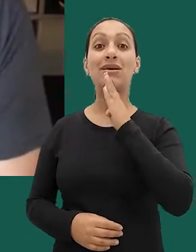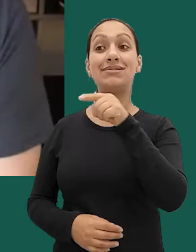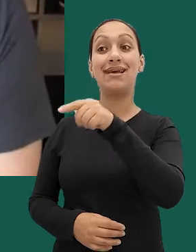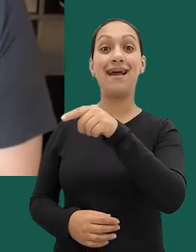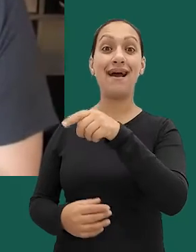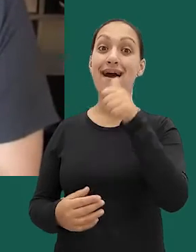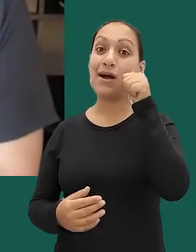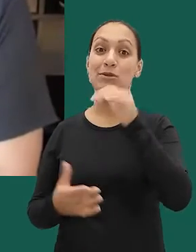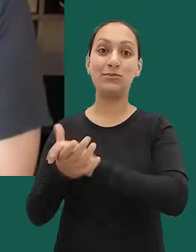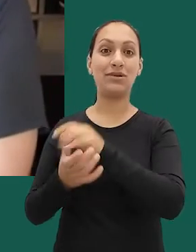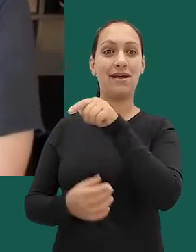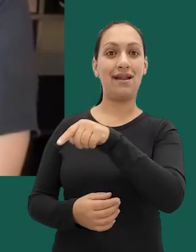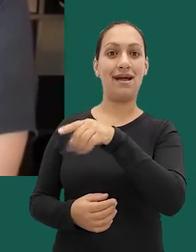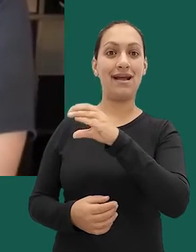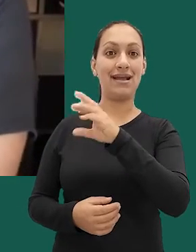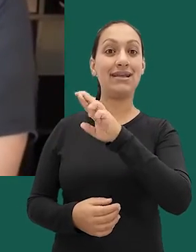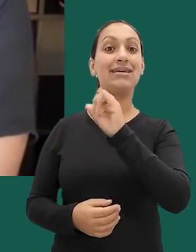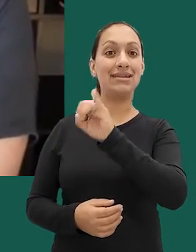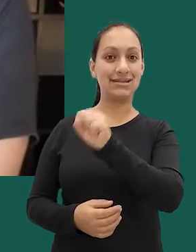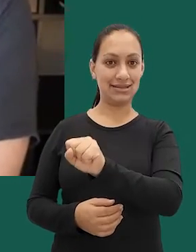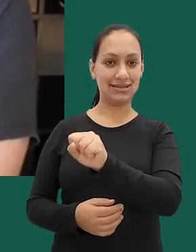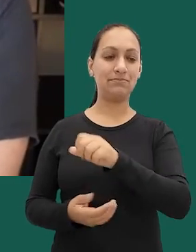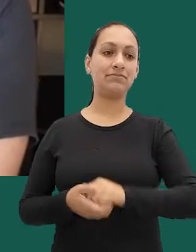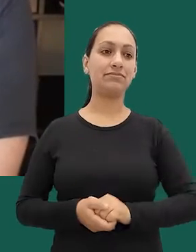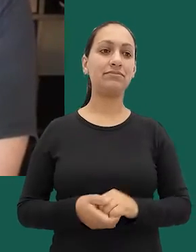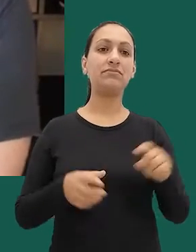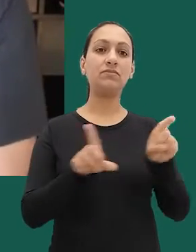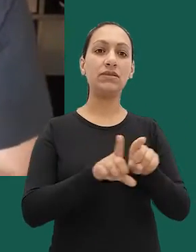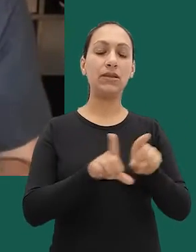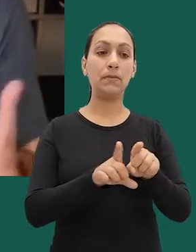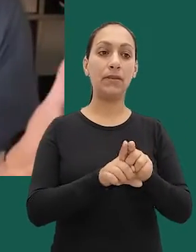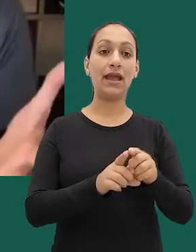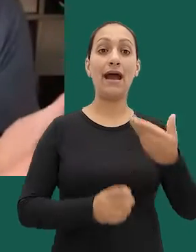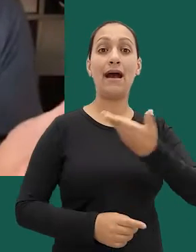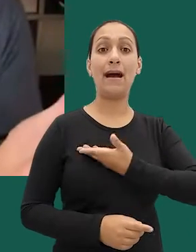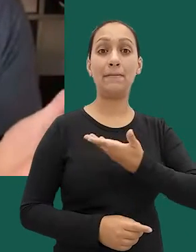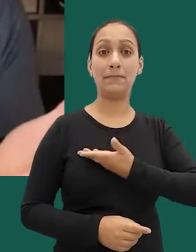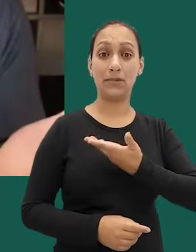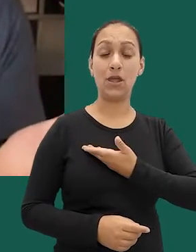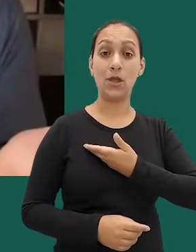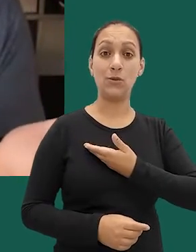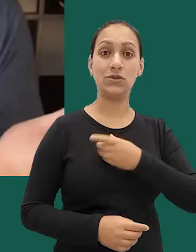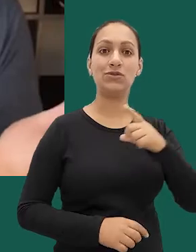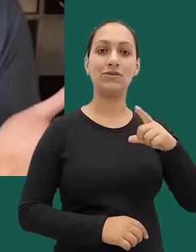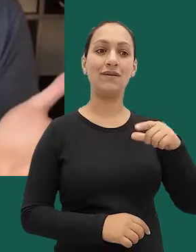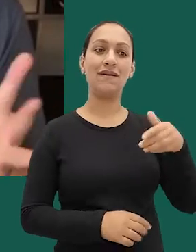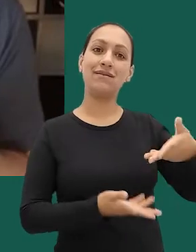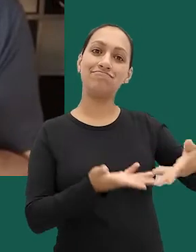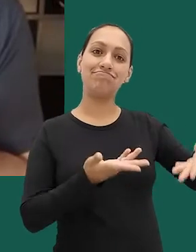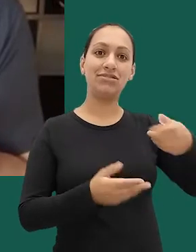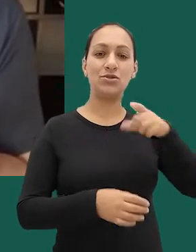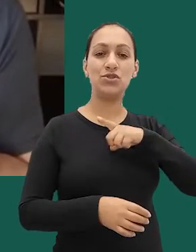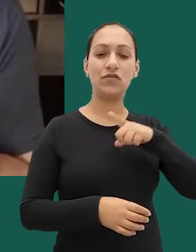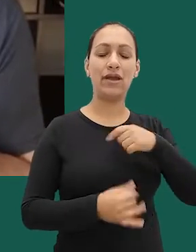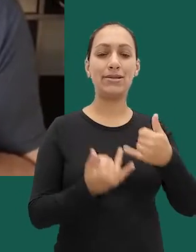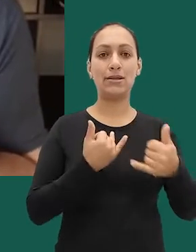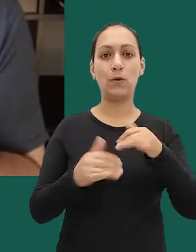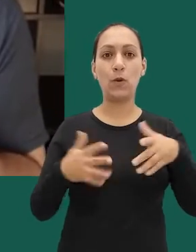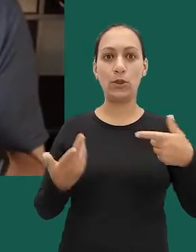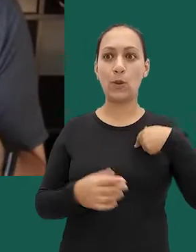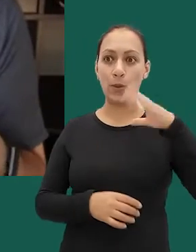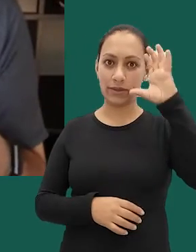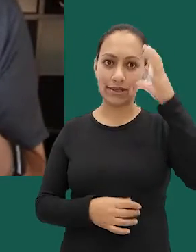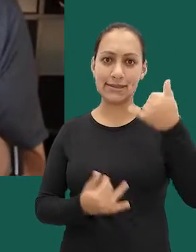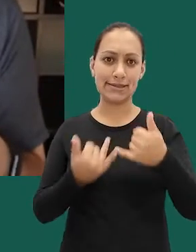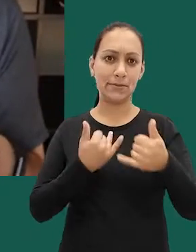da Cris. Outras coisas foram amizades também que eu tive, que quando você passa esse perrengue, por exemplo, eu tive que limpar a